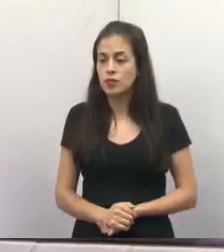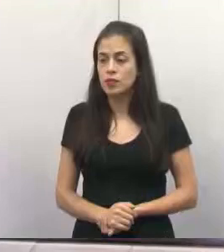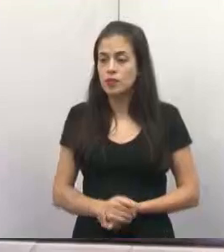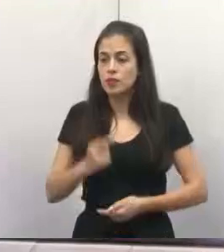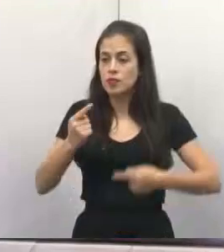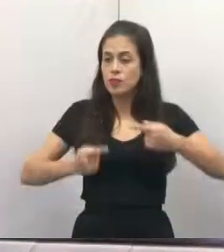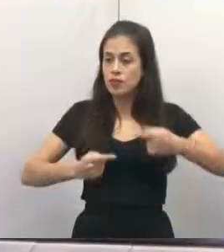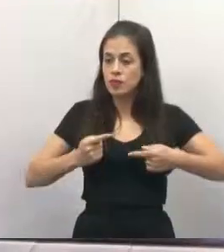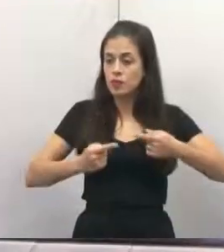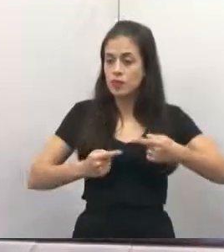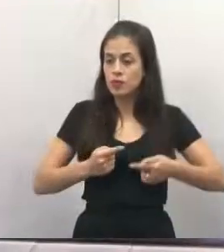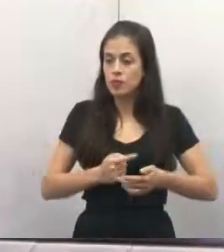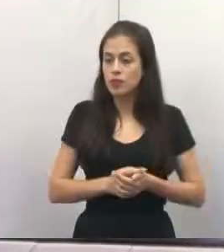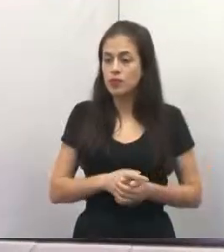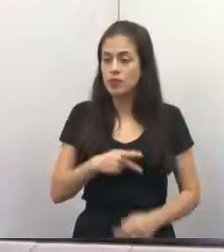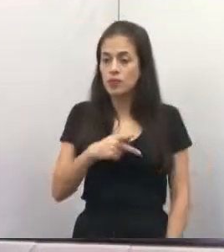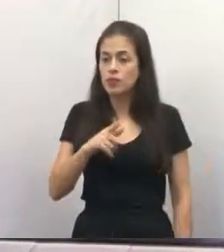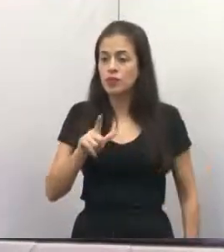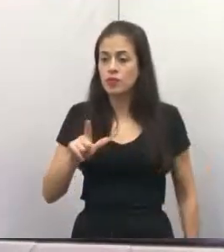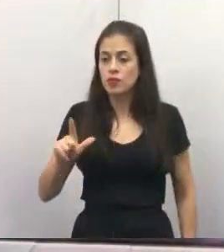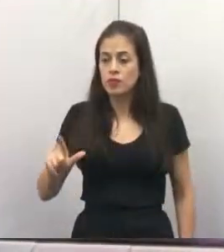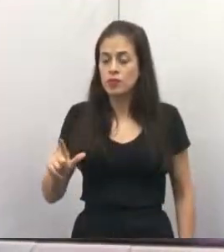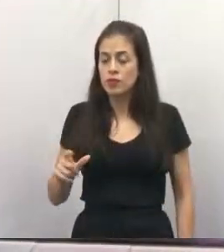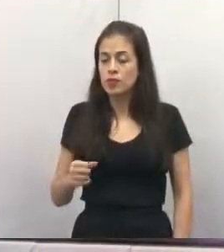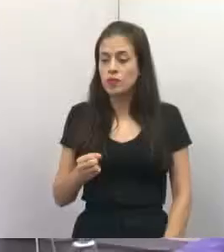Discussão única do PLL número